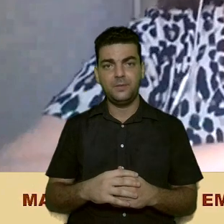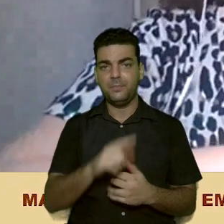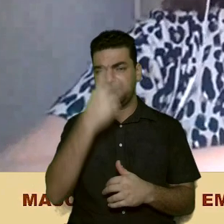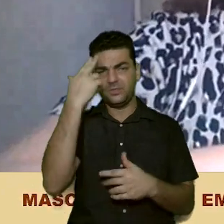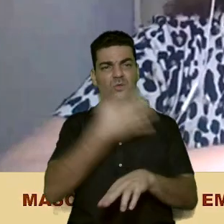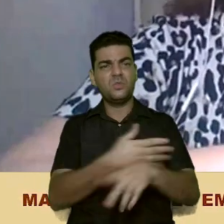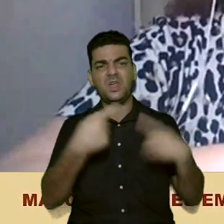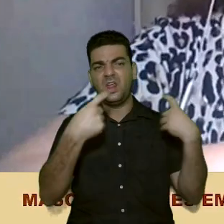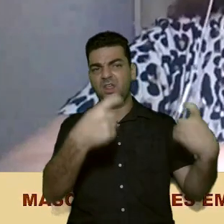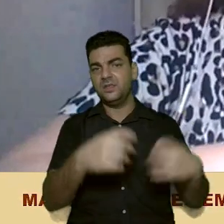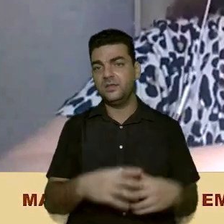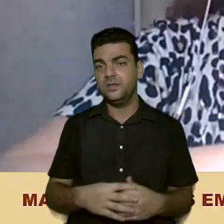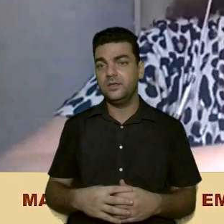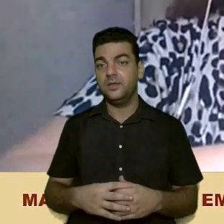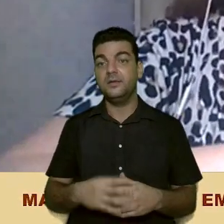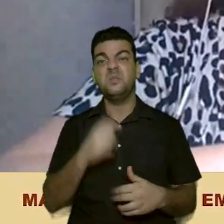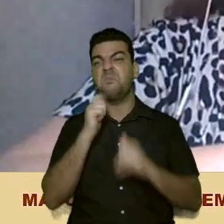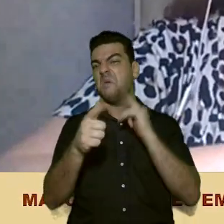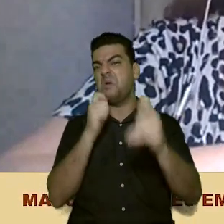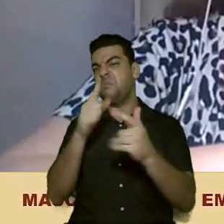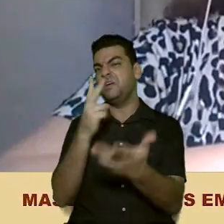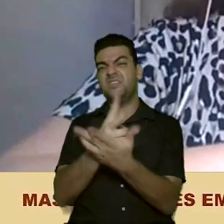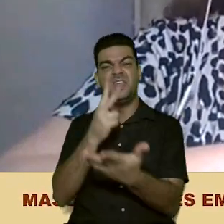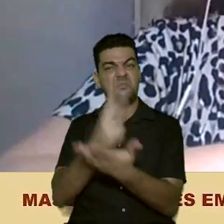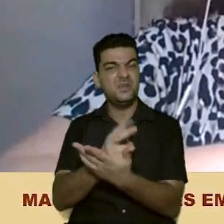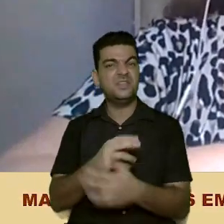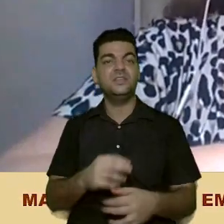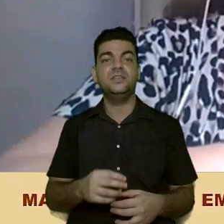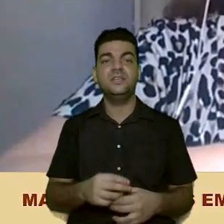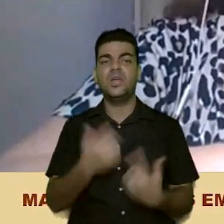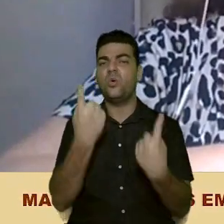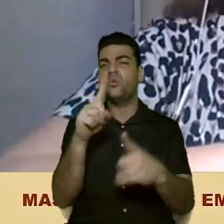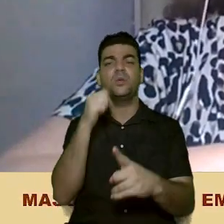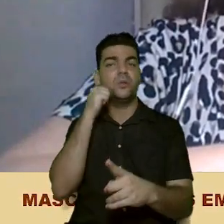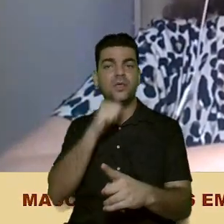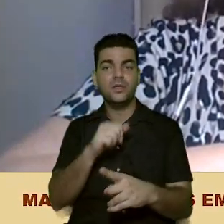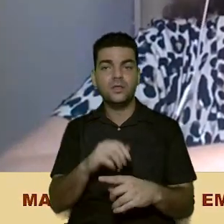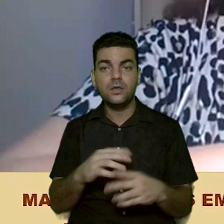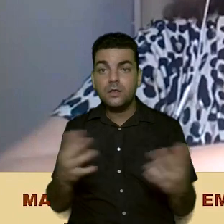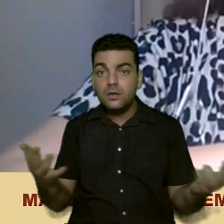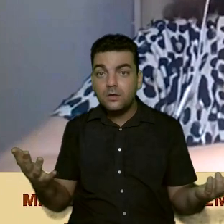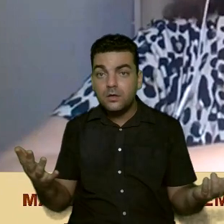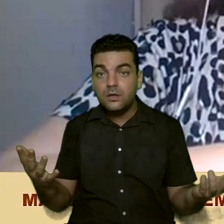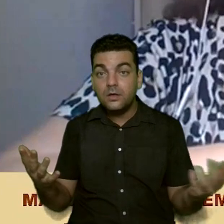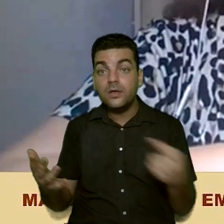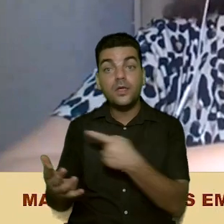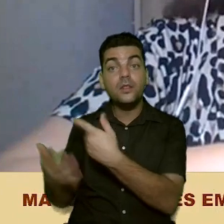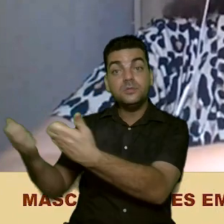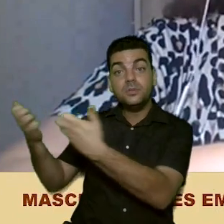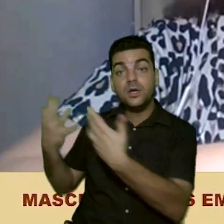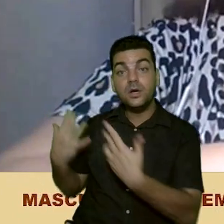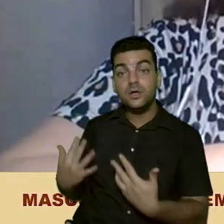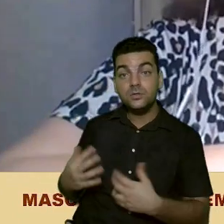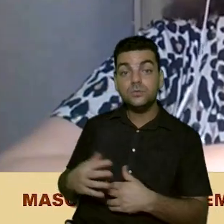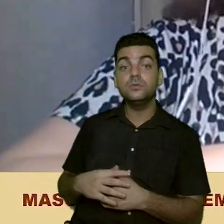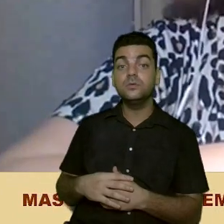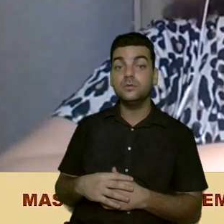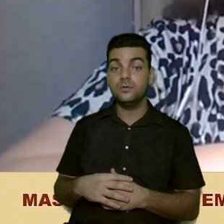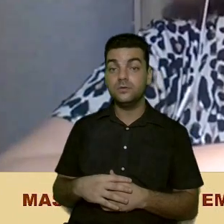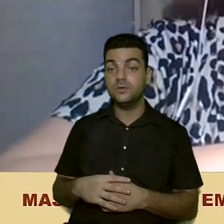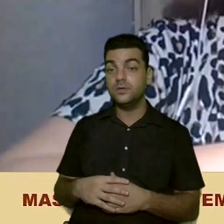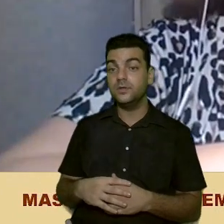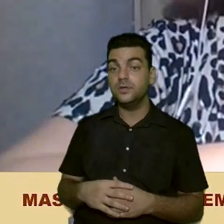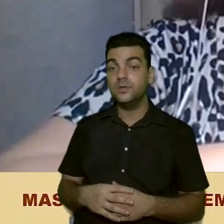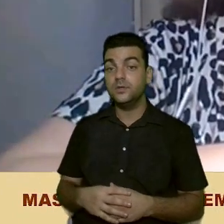agressivo, né, fisicamente, mas verbalmente, o que é uma agressão absurda. Então, assim, os casos são milhares, né? A Isa falou aí